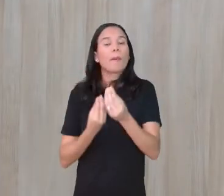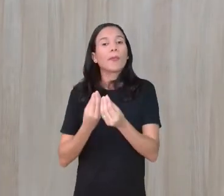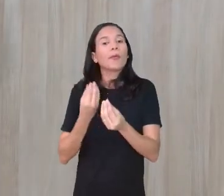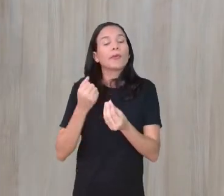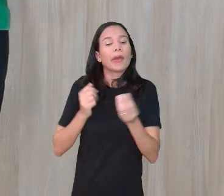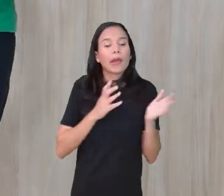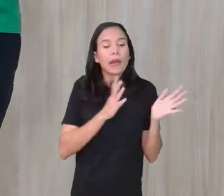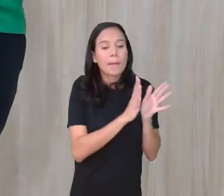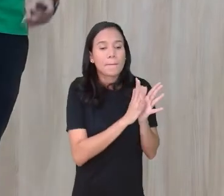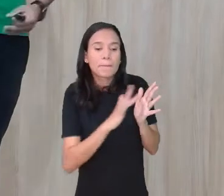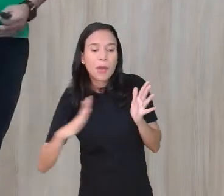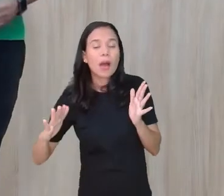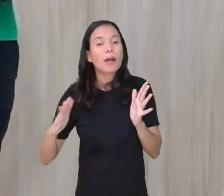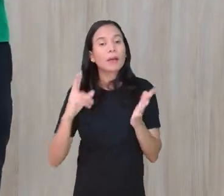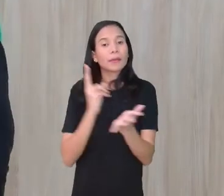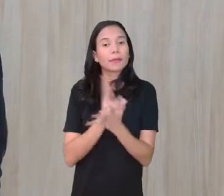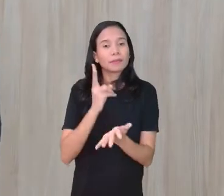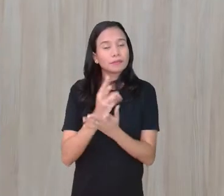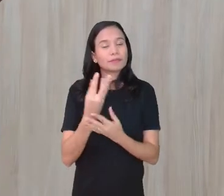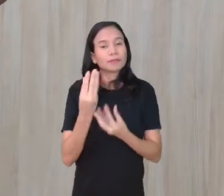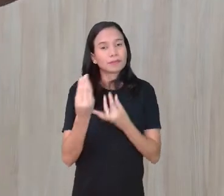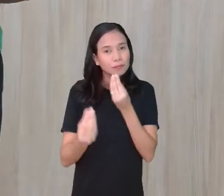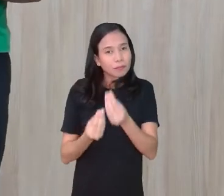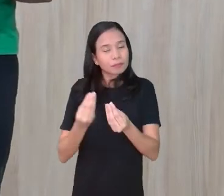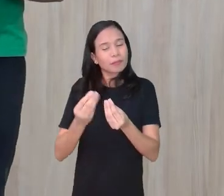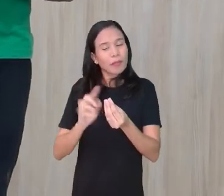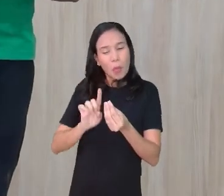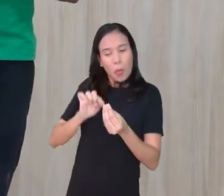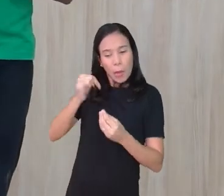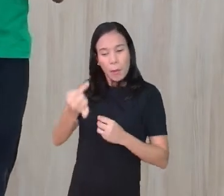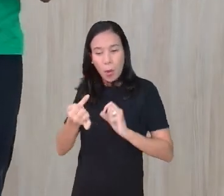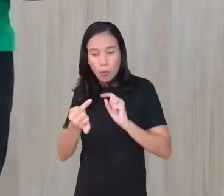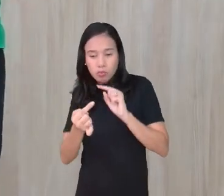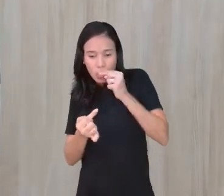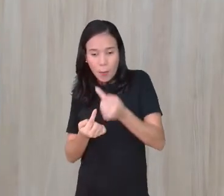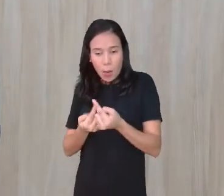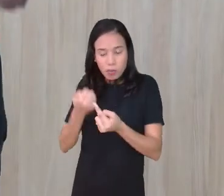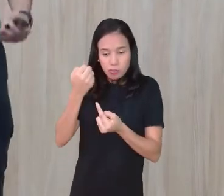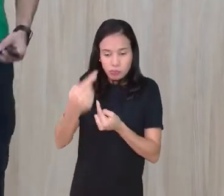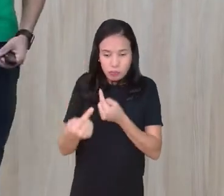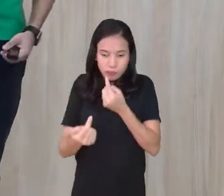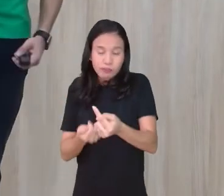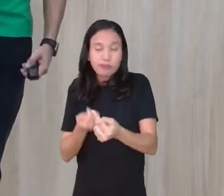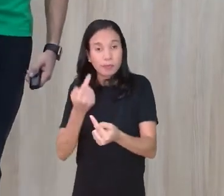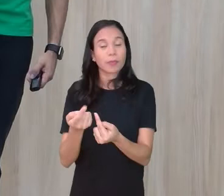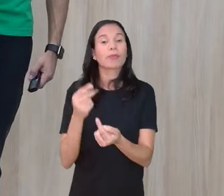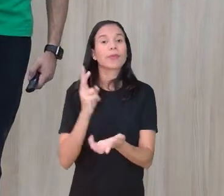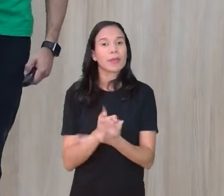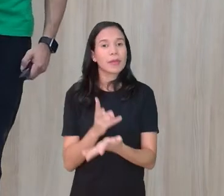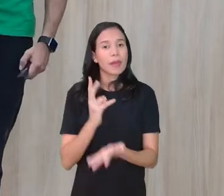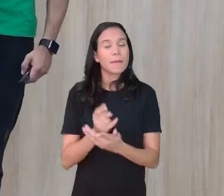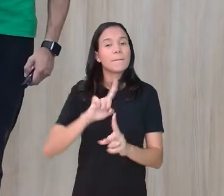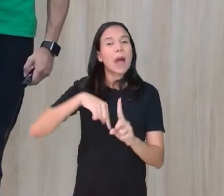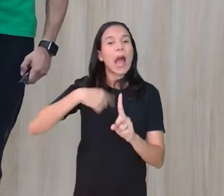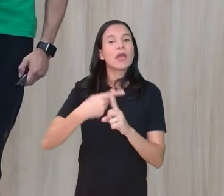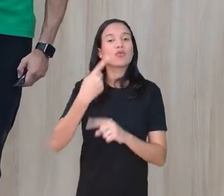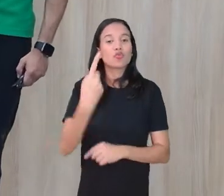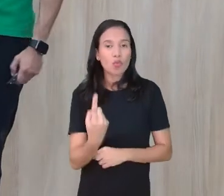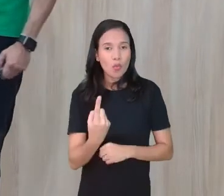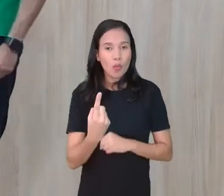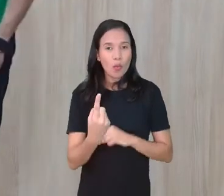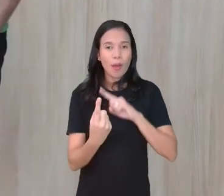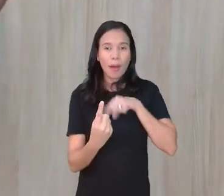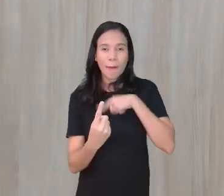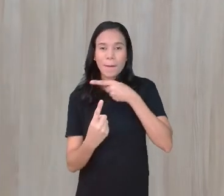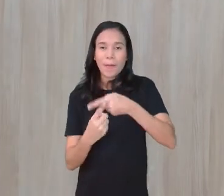aí, que eles percorrem, certo? O seu posterior, tá? O número que é o sucessor vai sempre adicionando mais um,